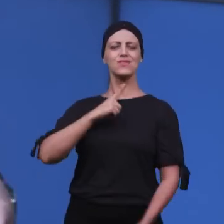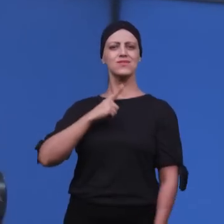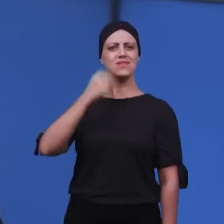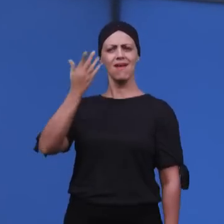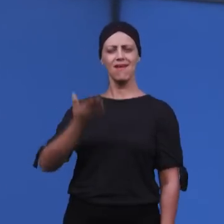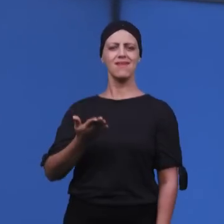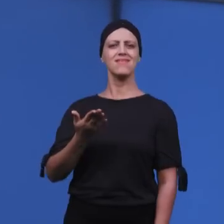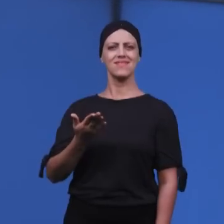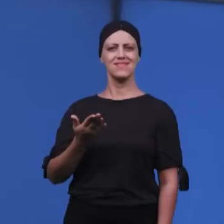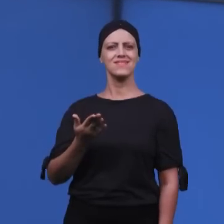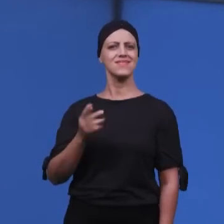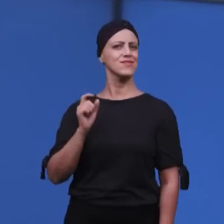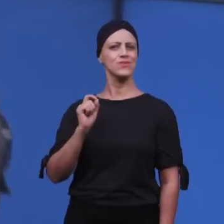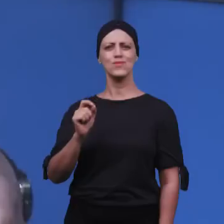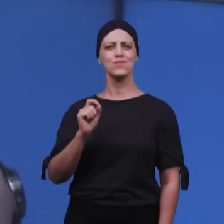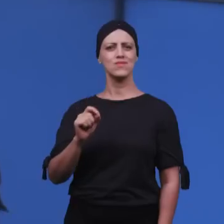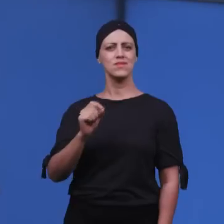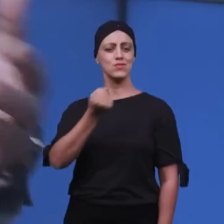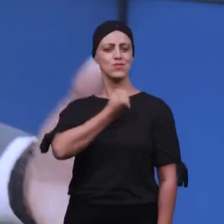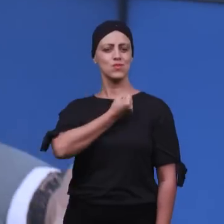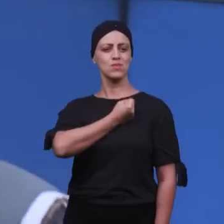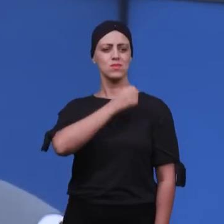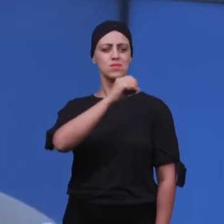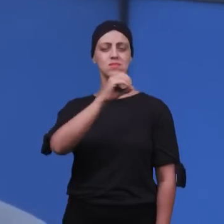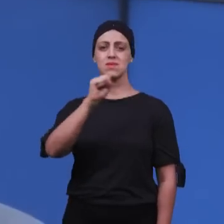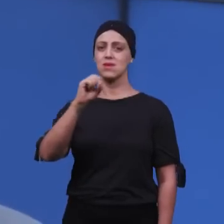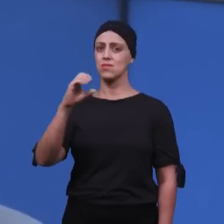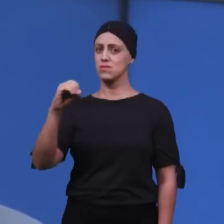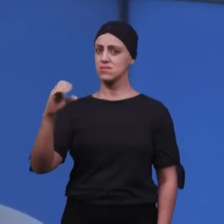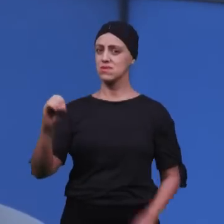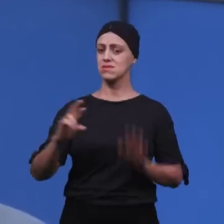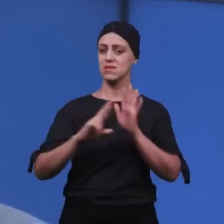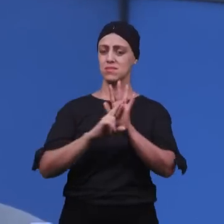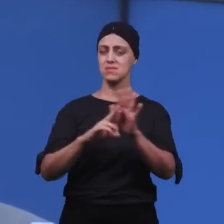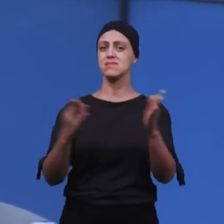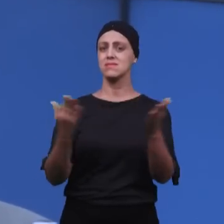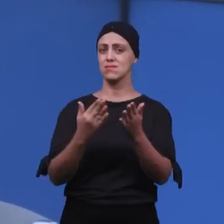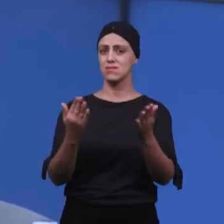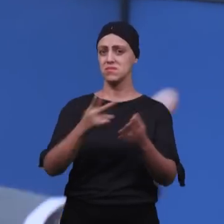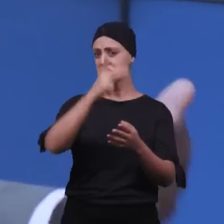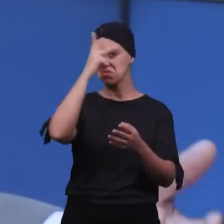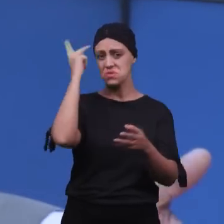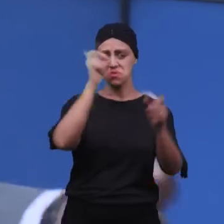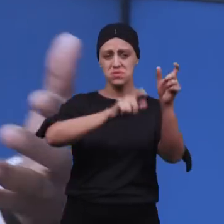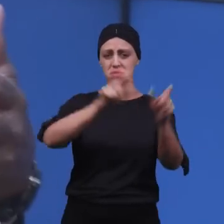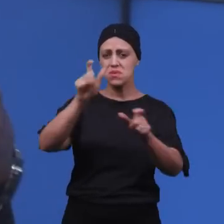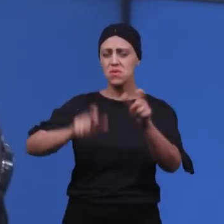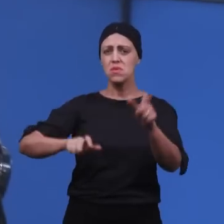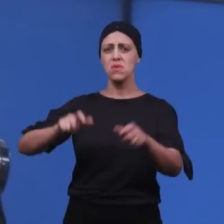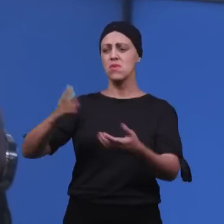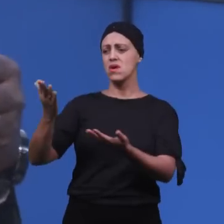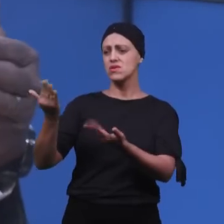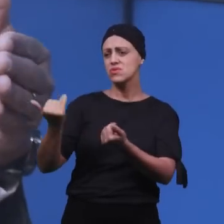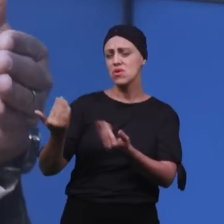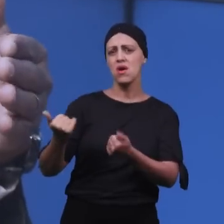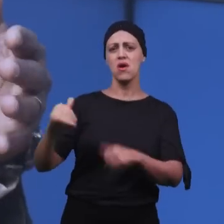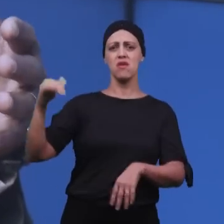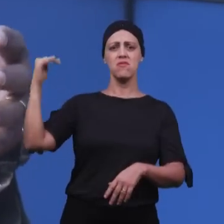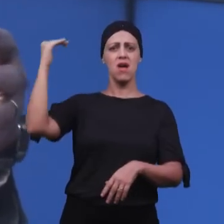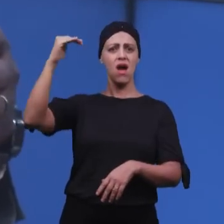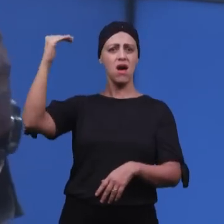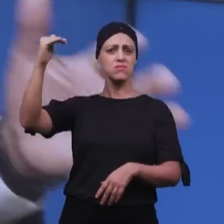representa para as famílias hoje, para jovens, né, pessoas adultas,